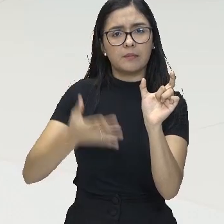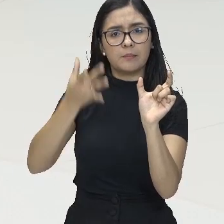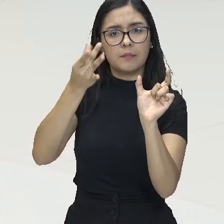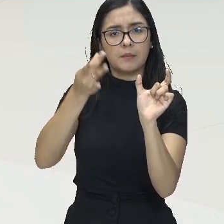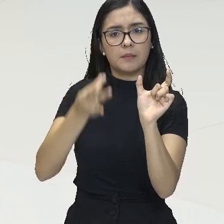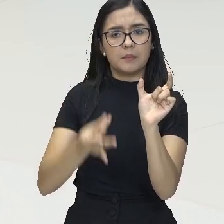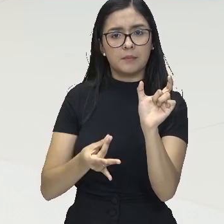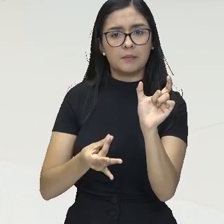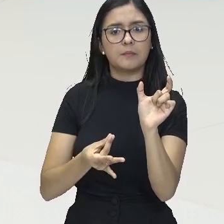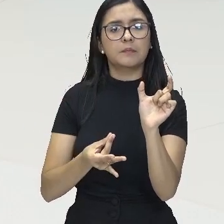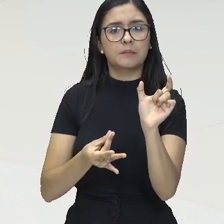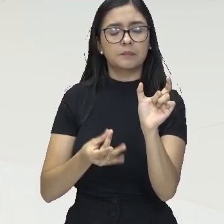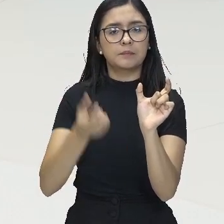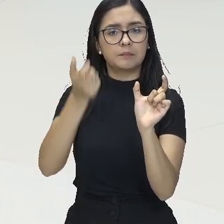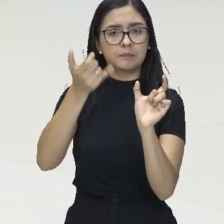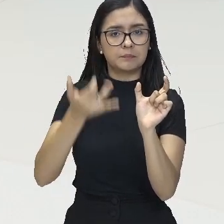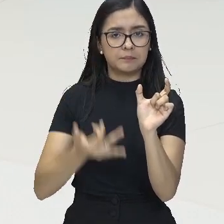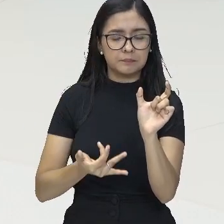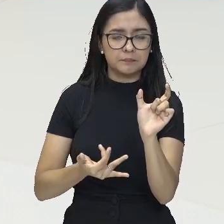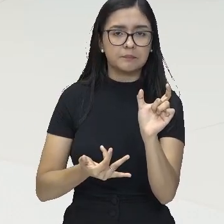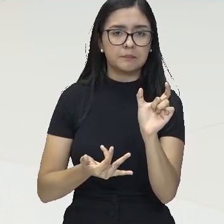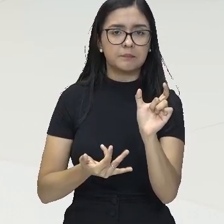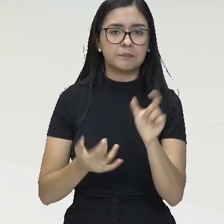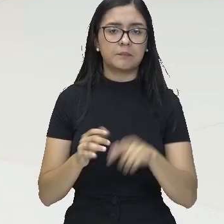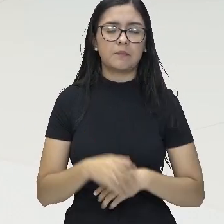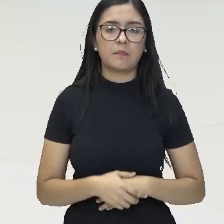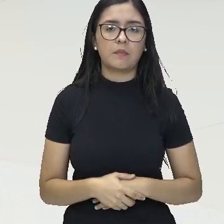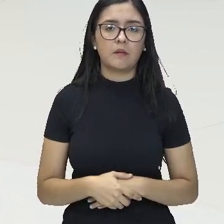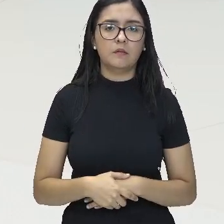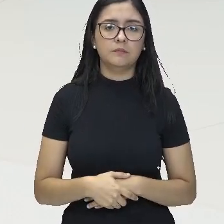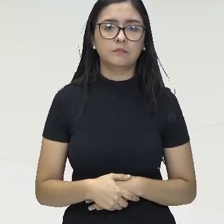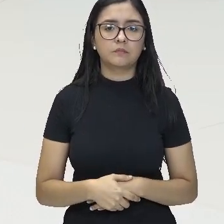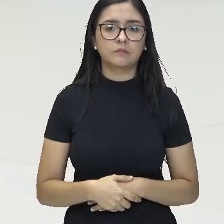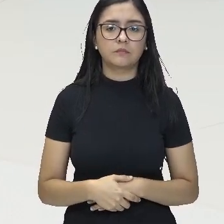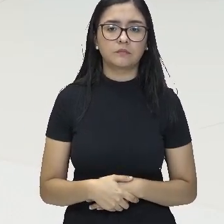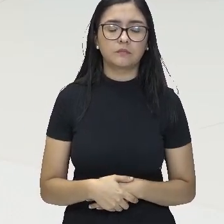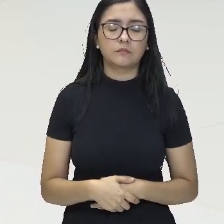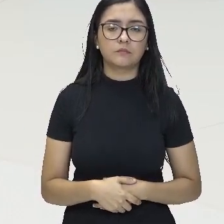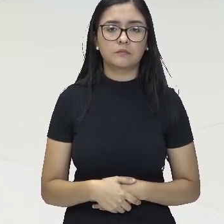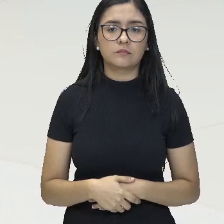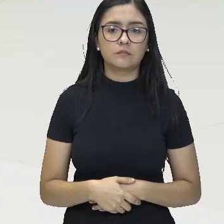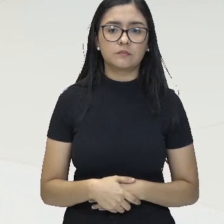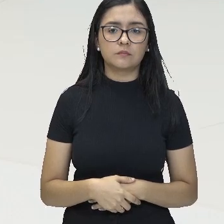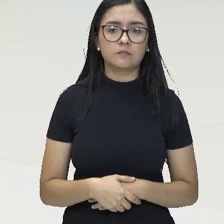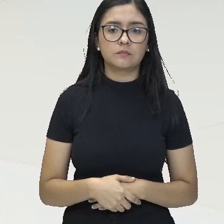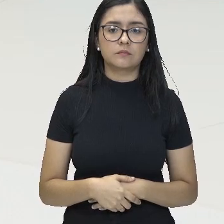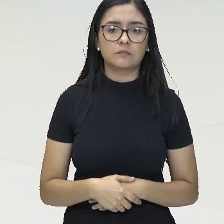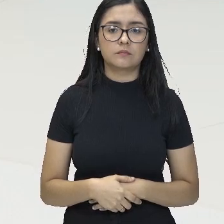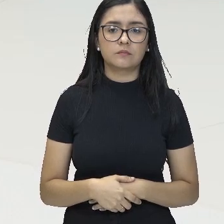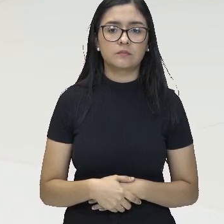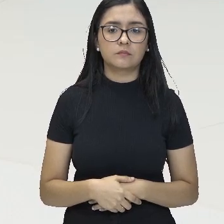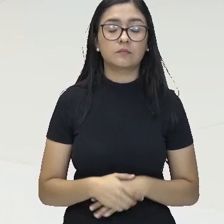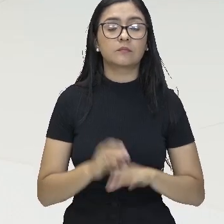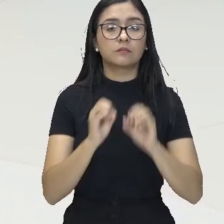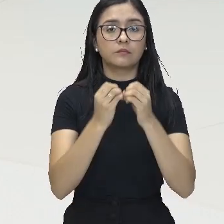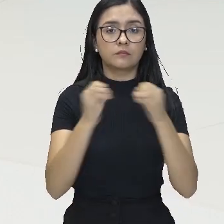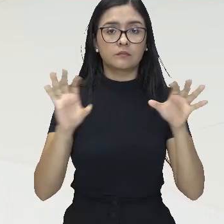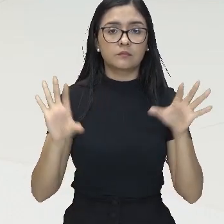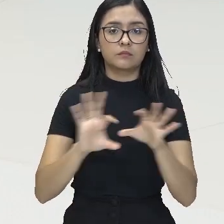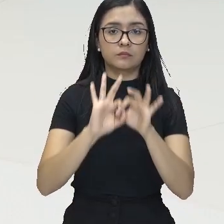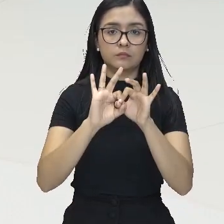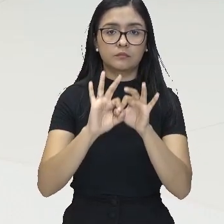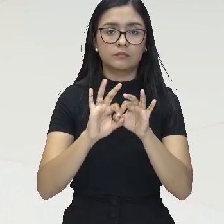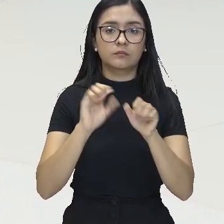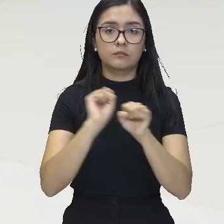dar uma explicação desse termo, né, chamado de oração